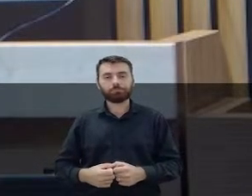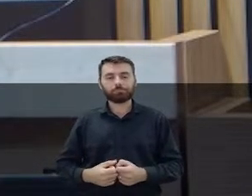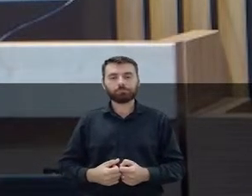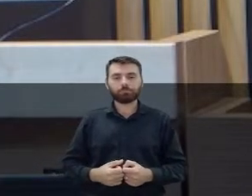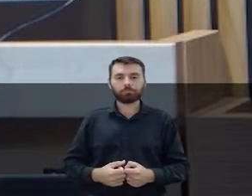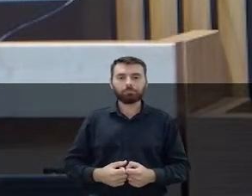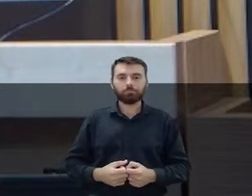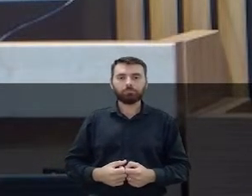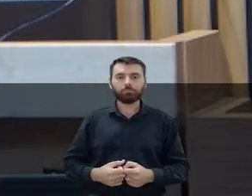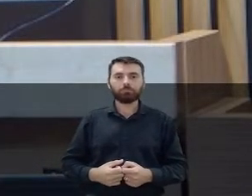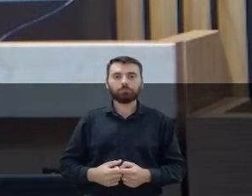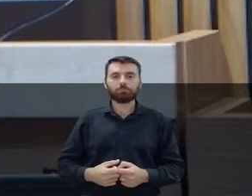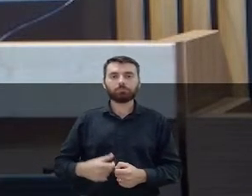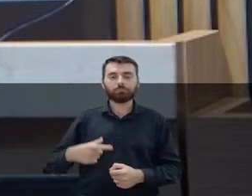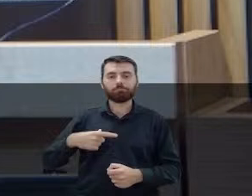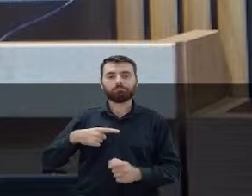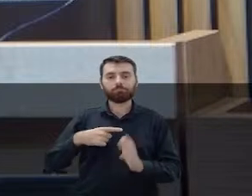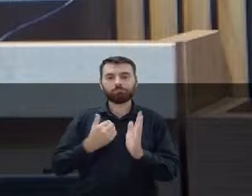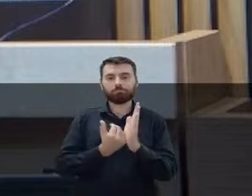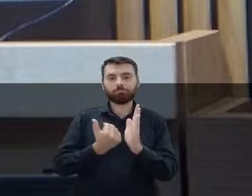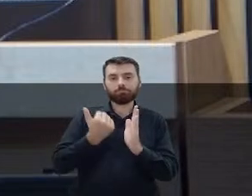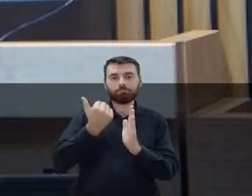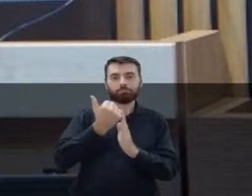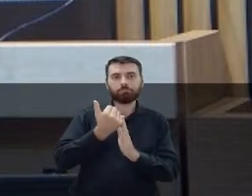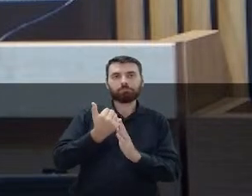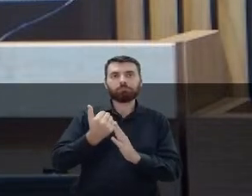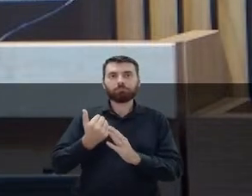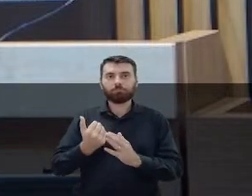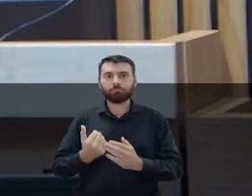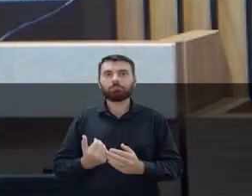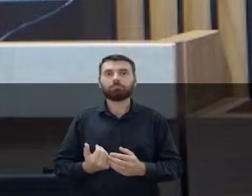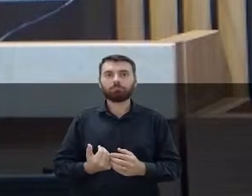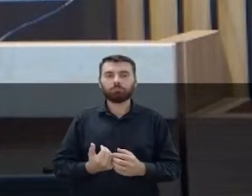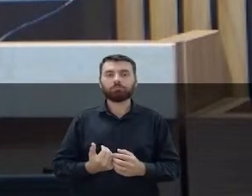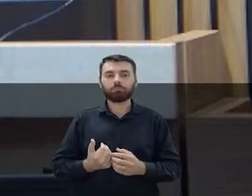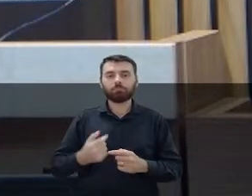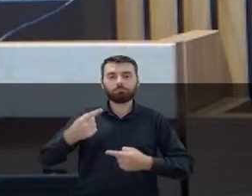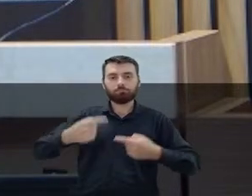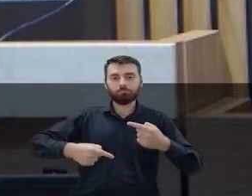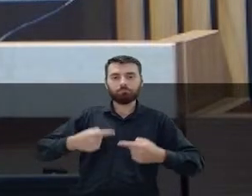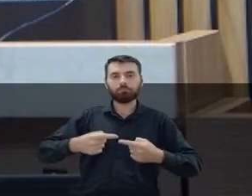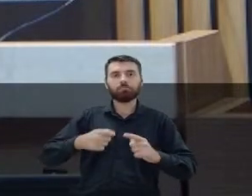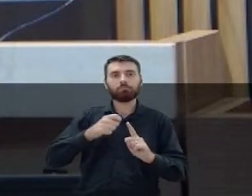está ensejando mais discussão, é o dano material à pensão mensal.